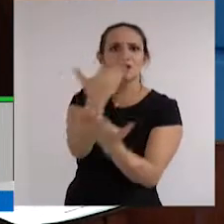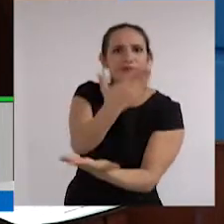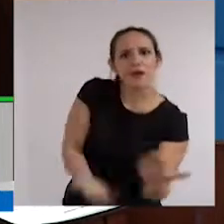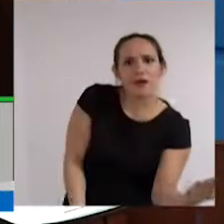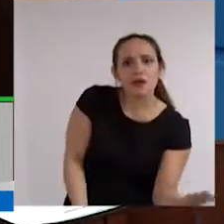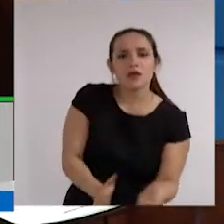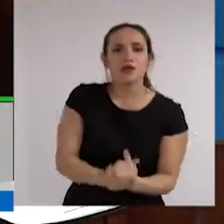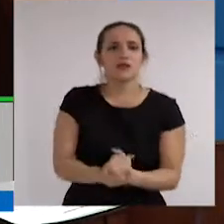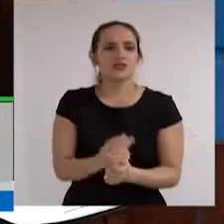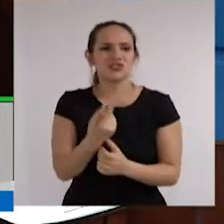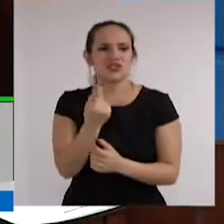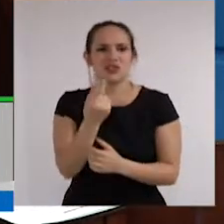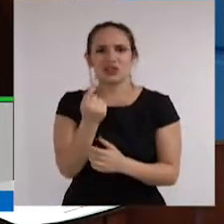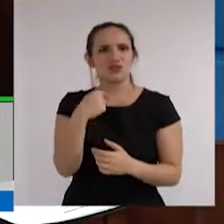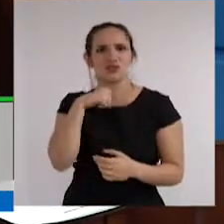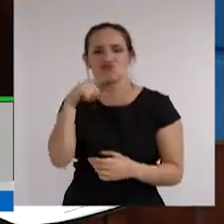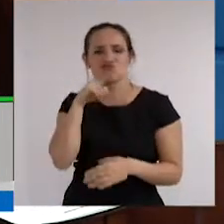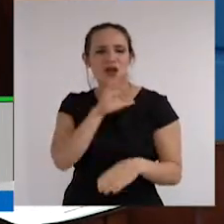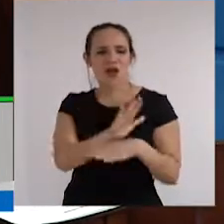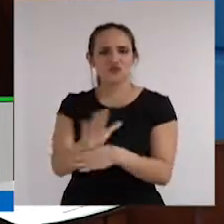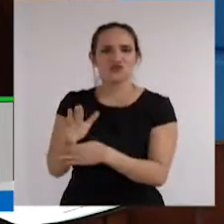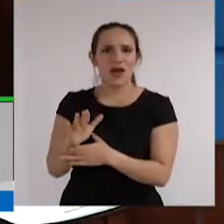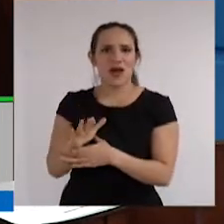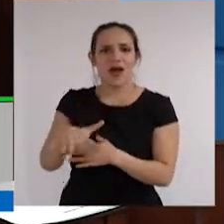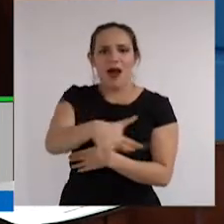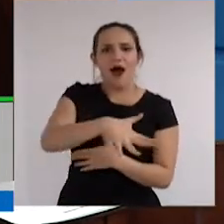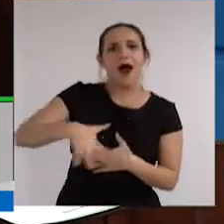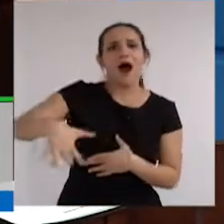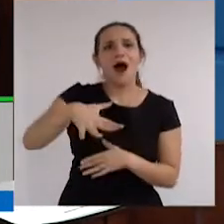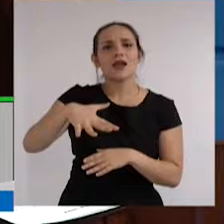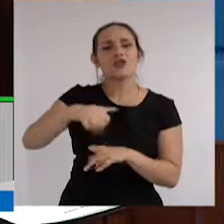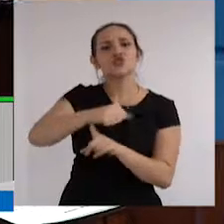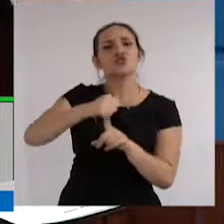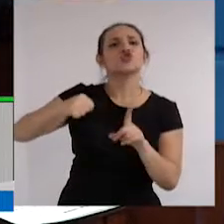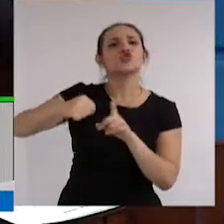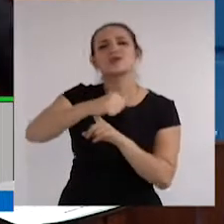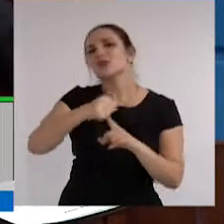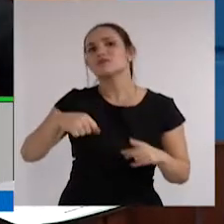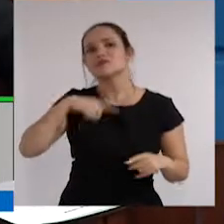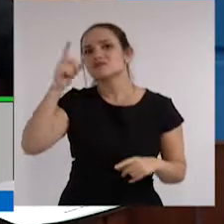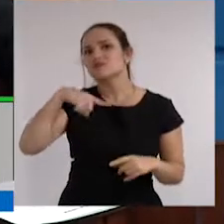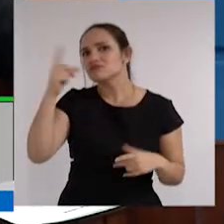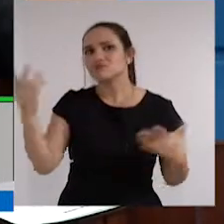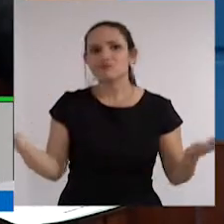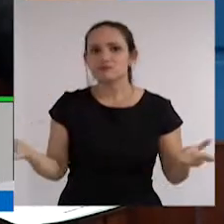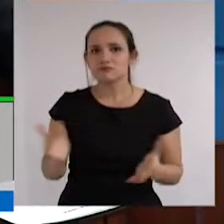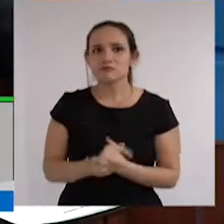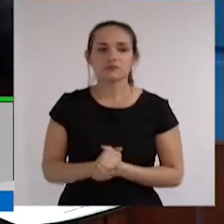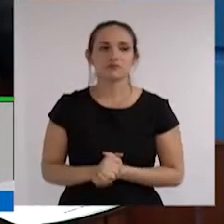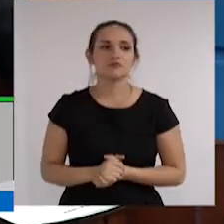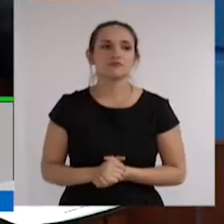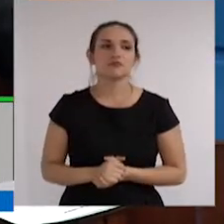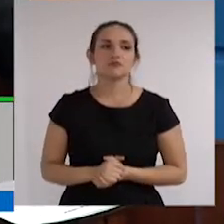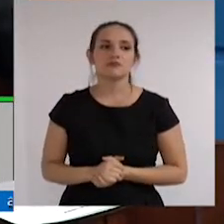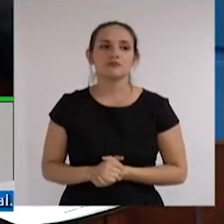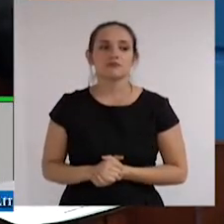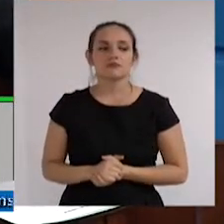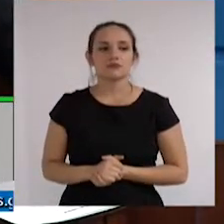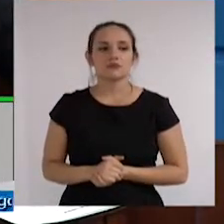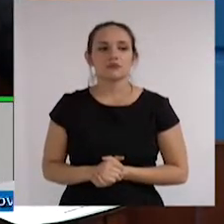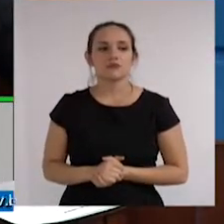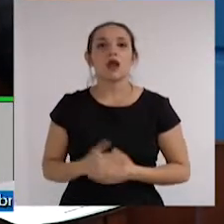de investimentos nas áreas sociais. Eu tenho dito agora, neste ano em que a campanha